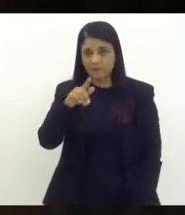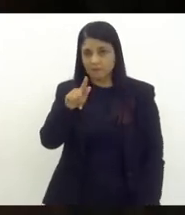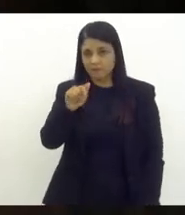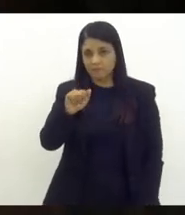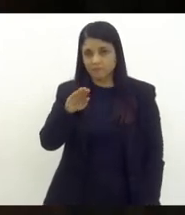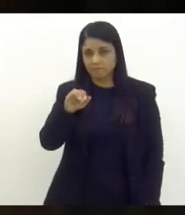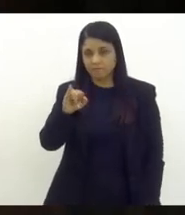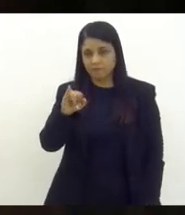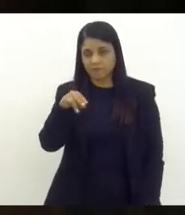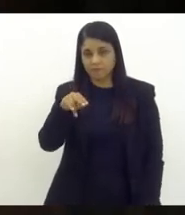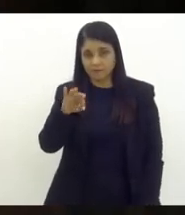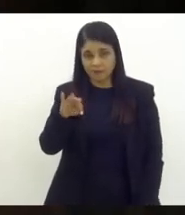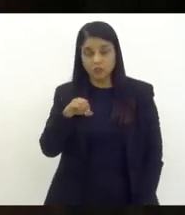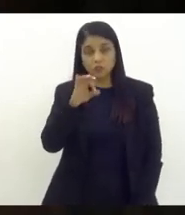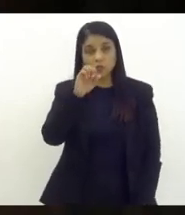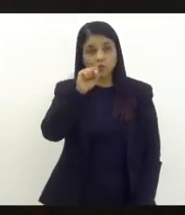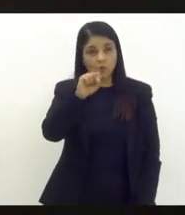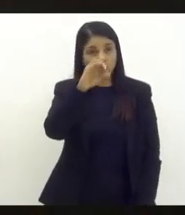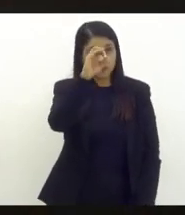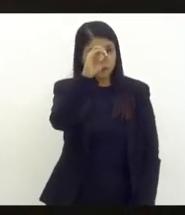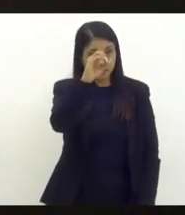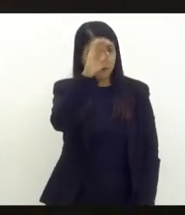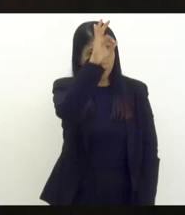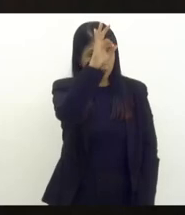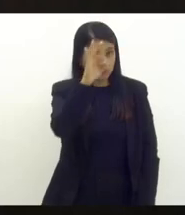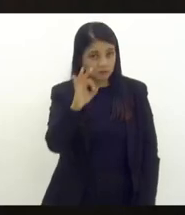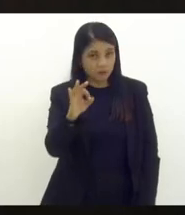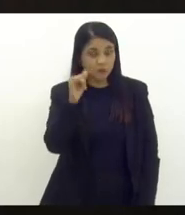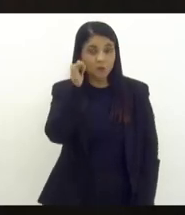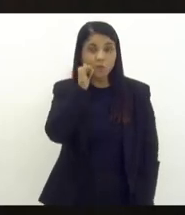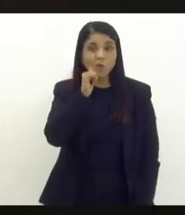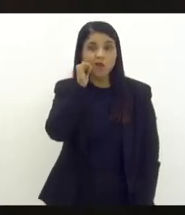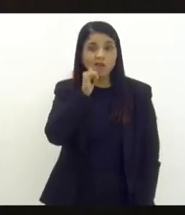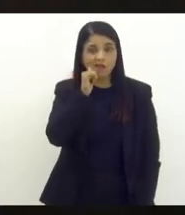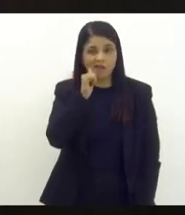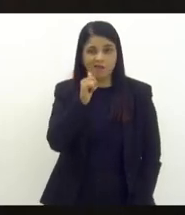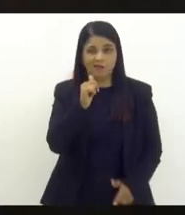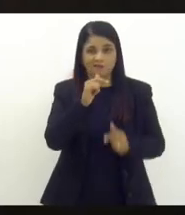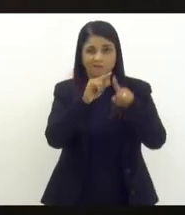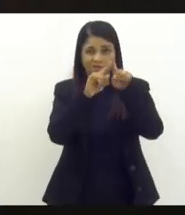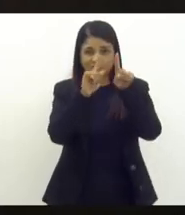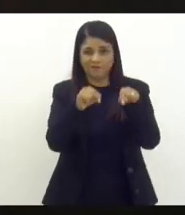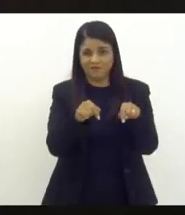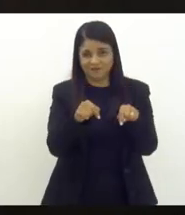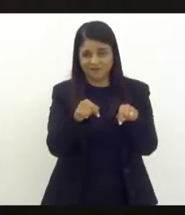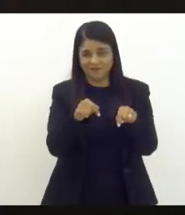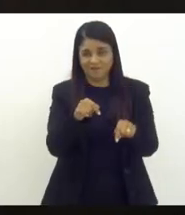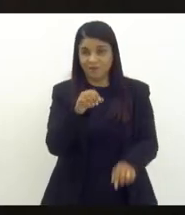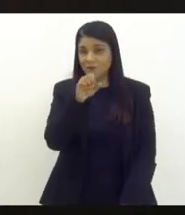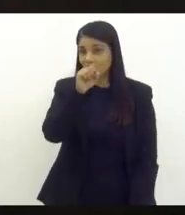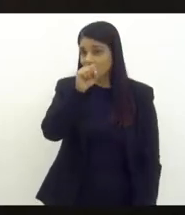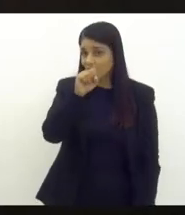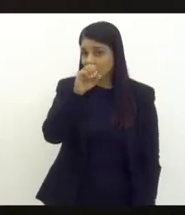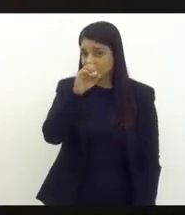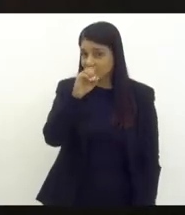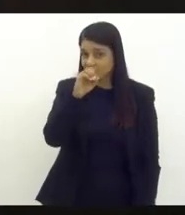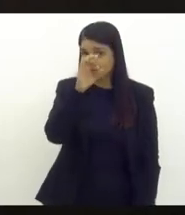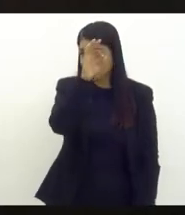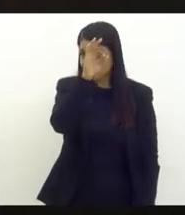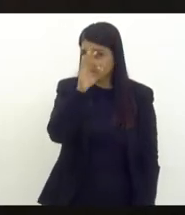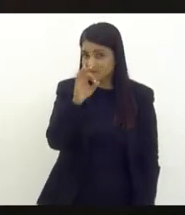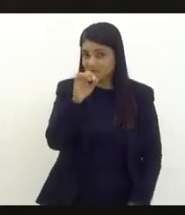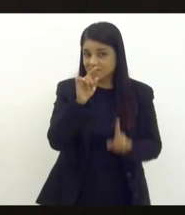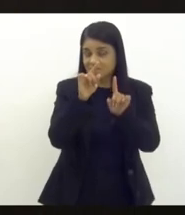80% de mulheres daí você dá e uma imaginação como a